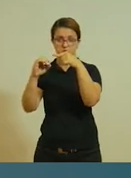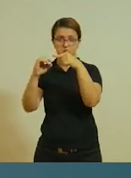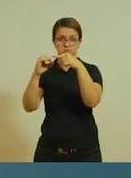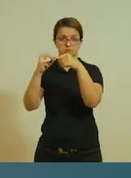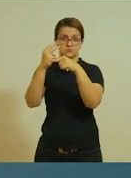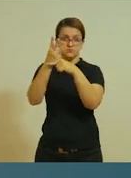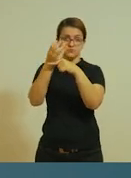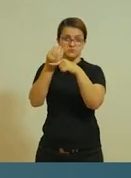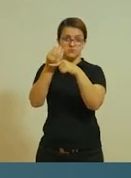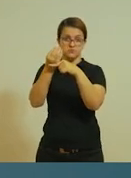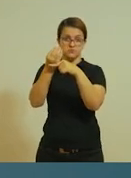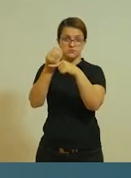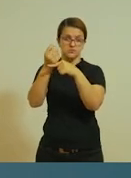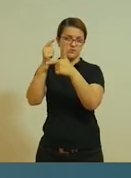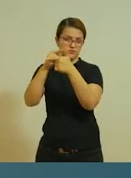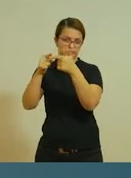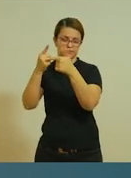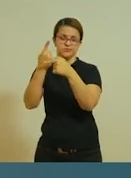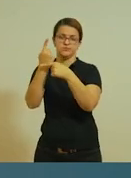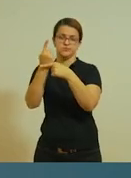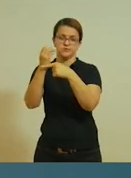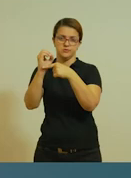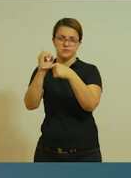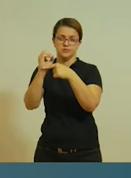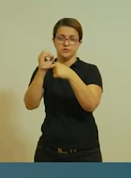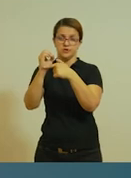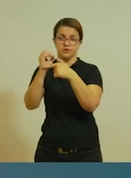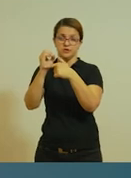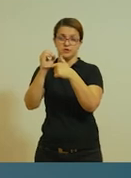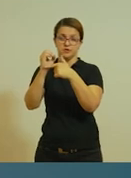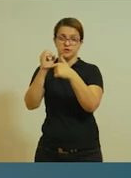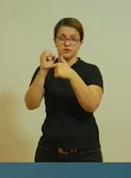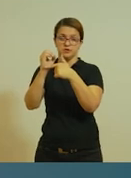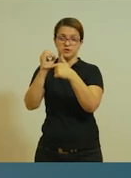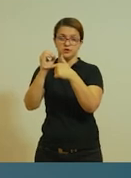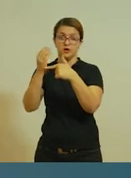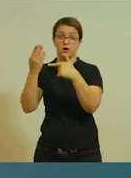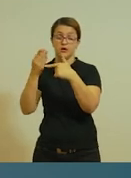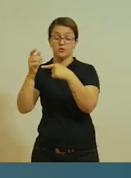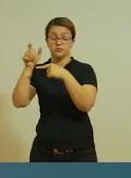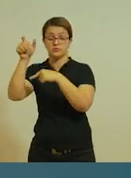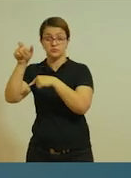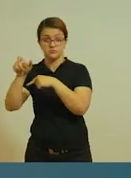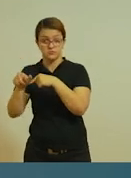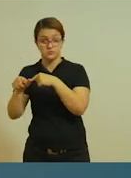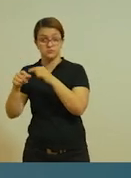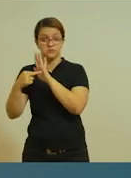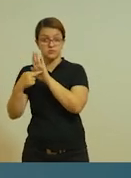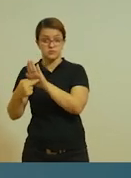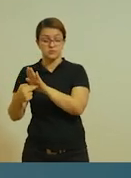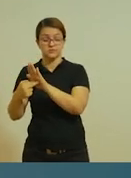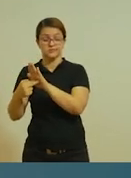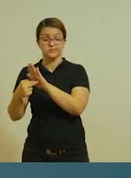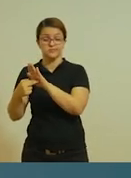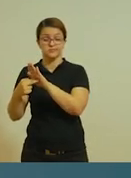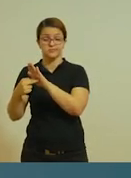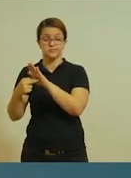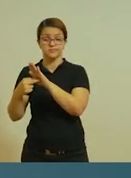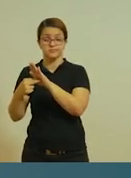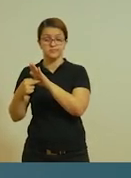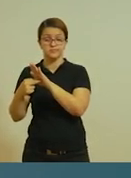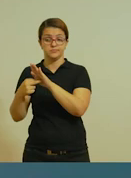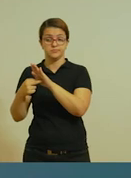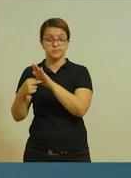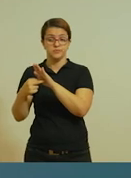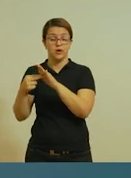ou 36 dividido por 100. E agora nós vamos representar em número decimal. Então, nós vamos pegar o